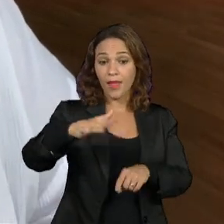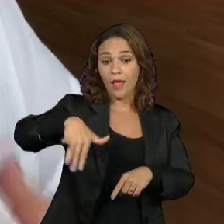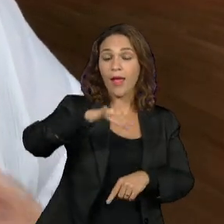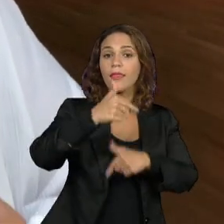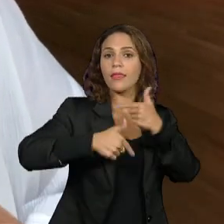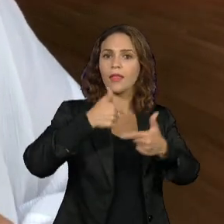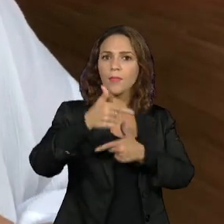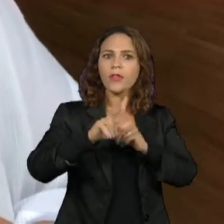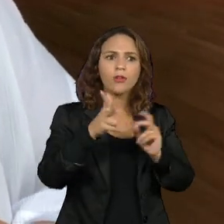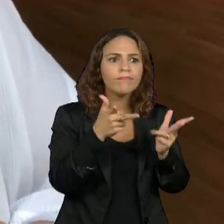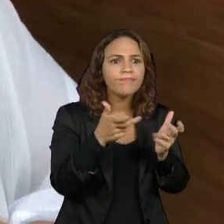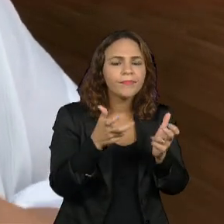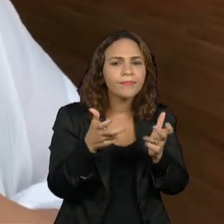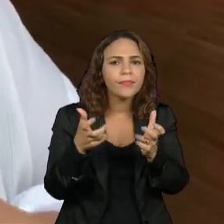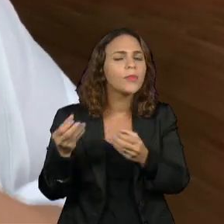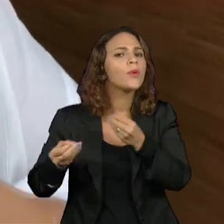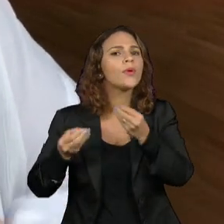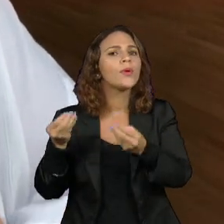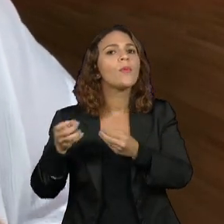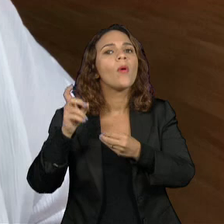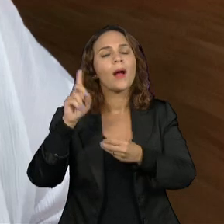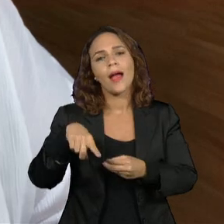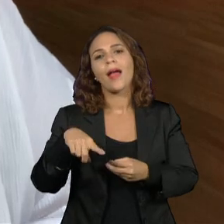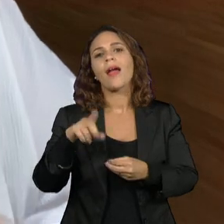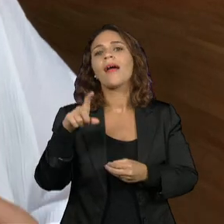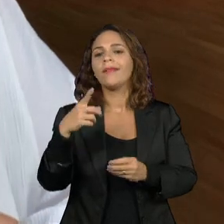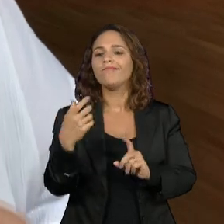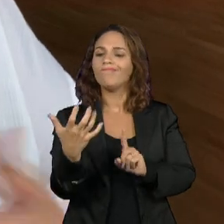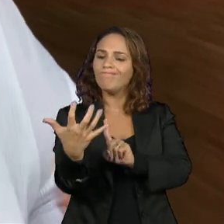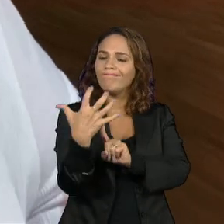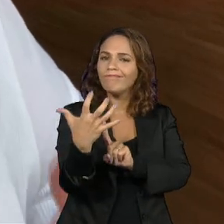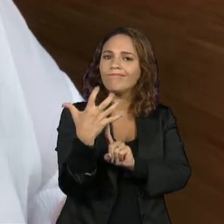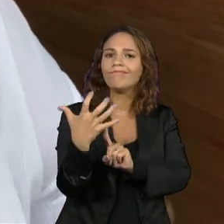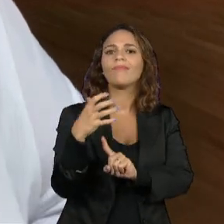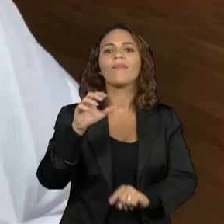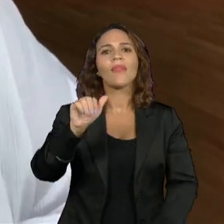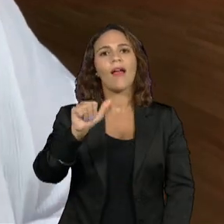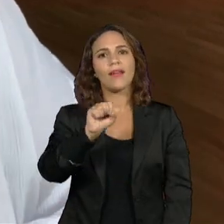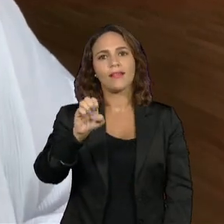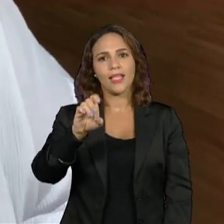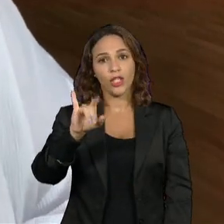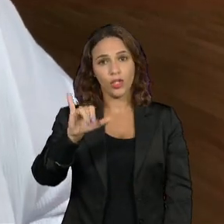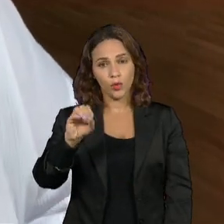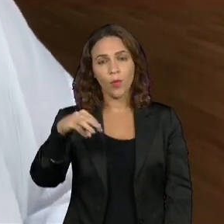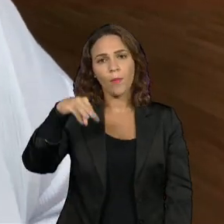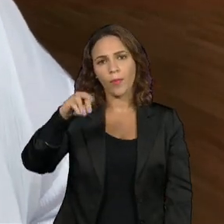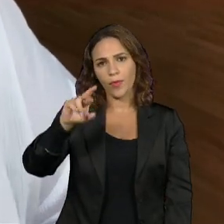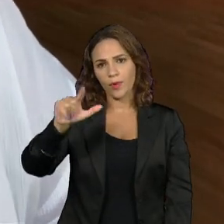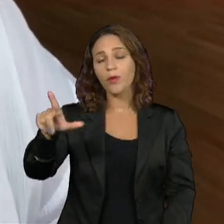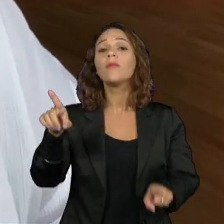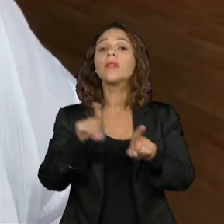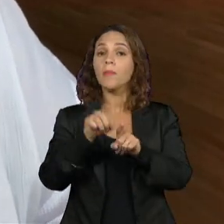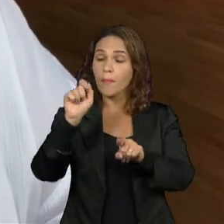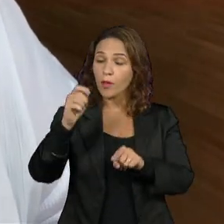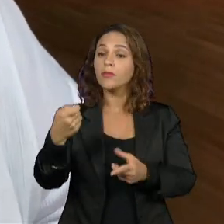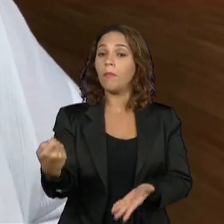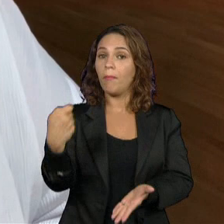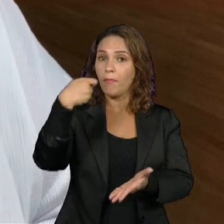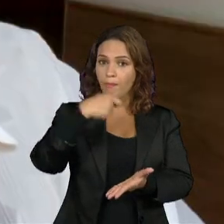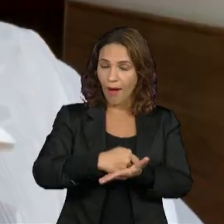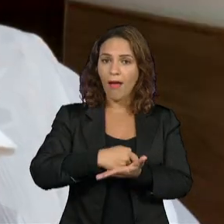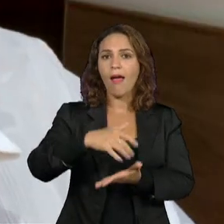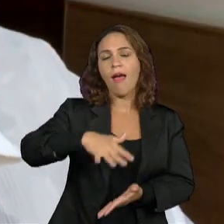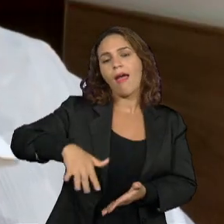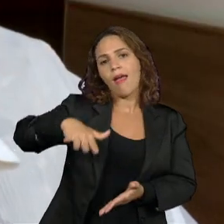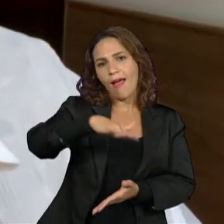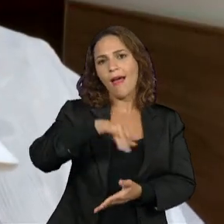já encontra ela presente em situações de assédio moral. E também passível de indenização por dano moral na esfera civil.